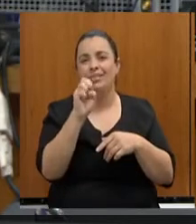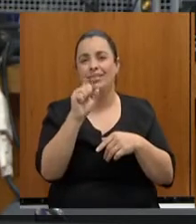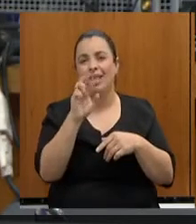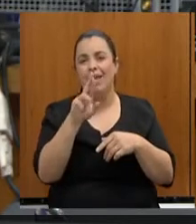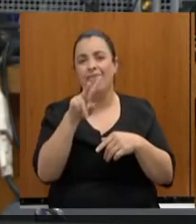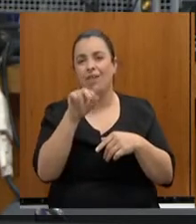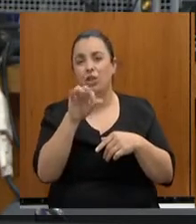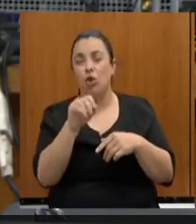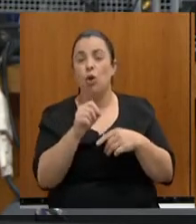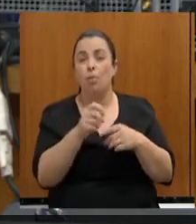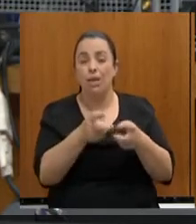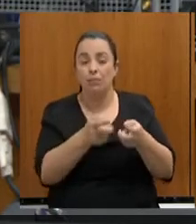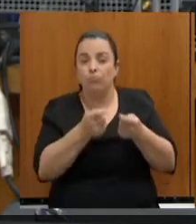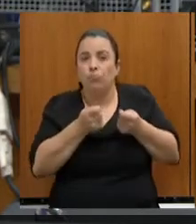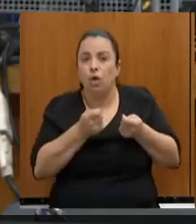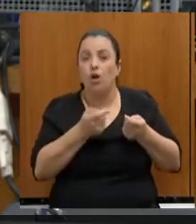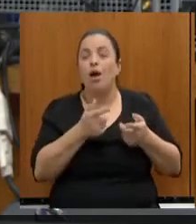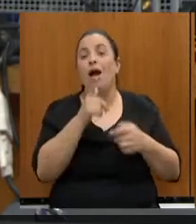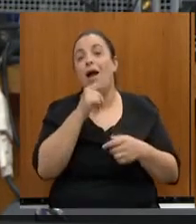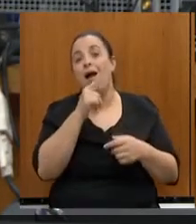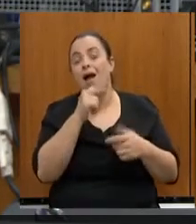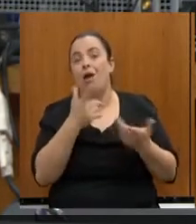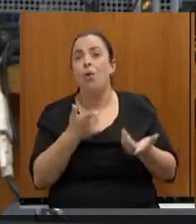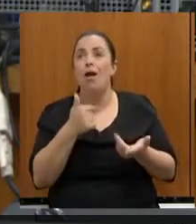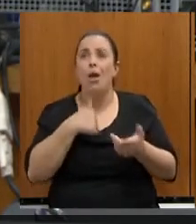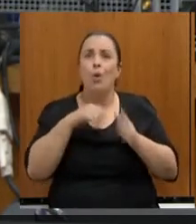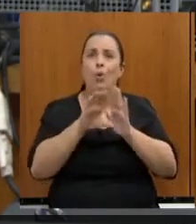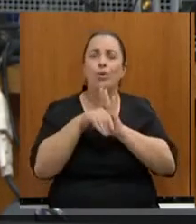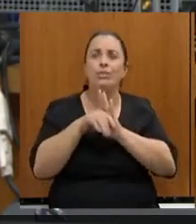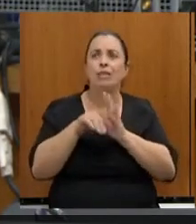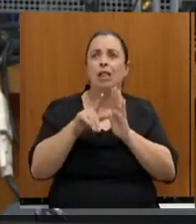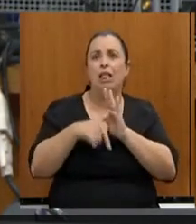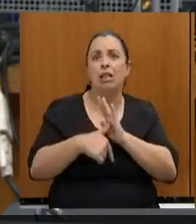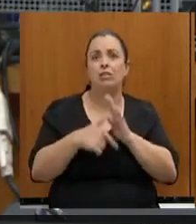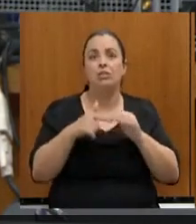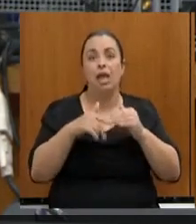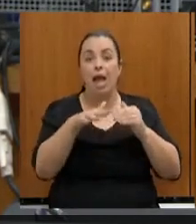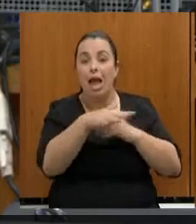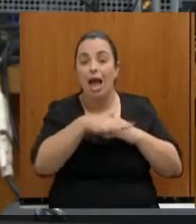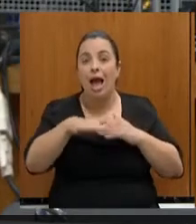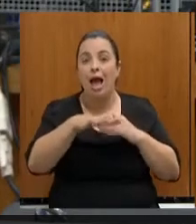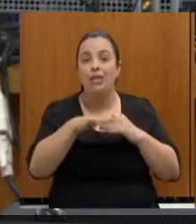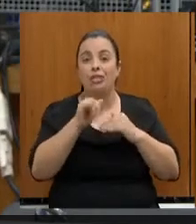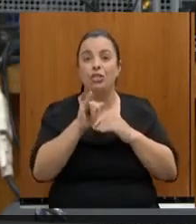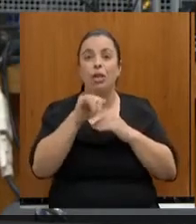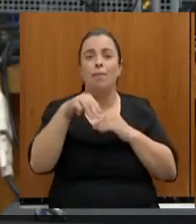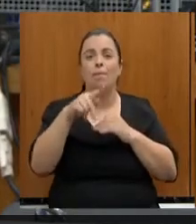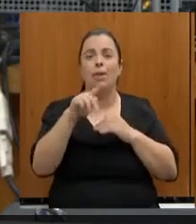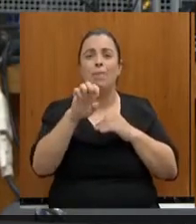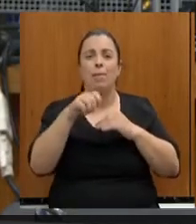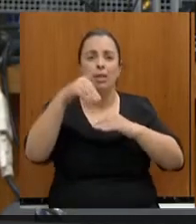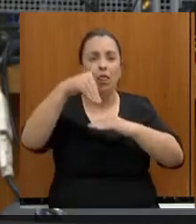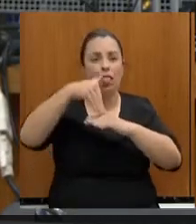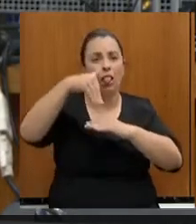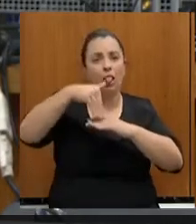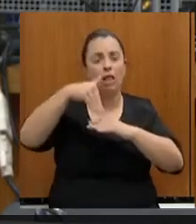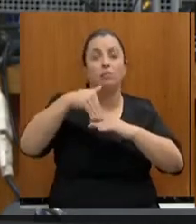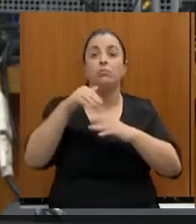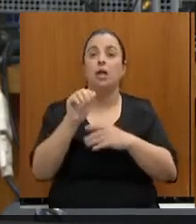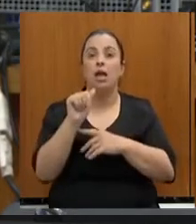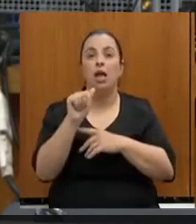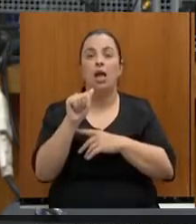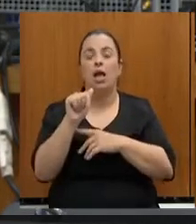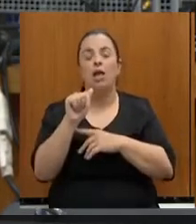conceito né Talvez um no passado diria de área de permeabilidade nas construções onde se prevê poucas